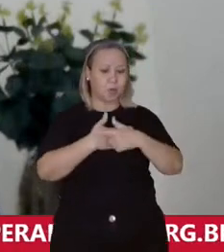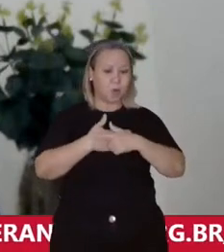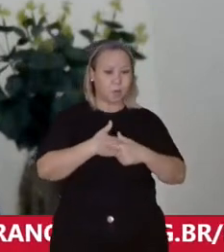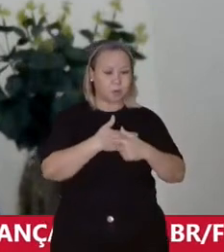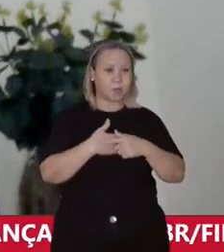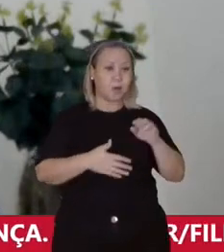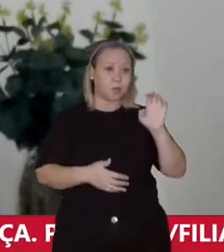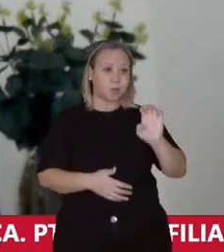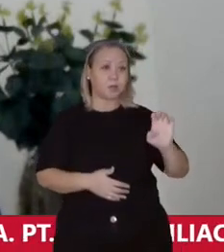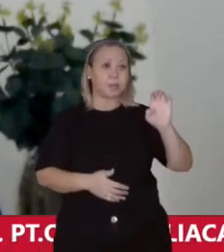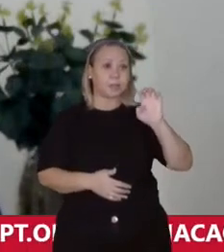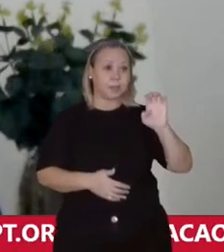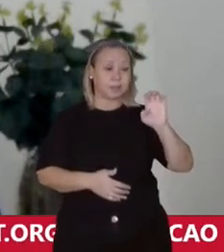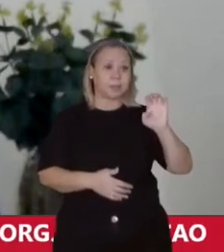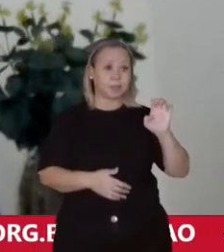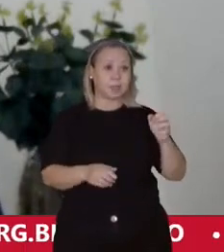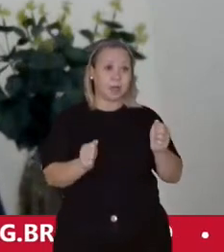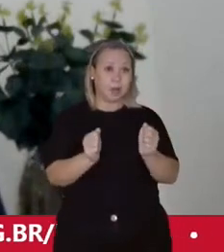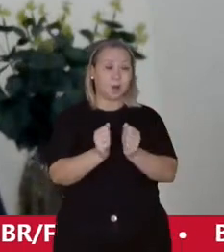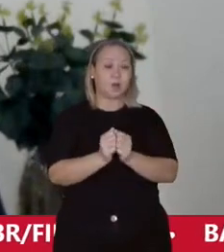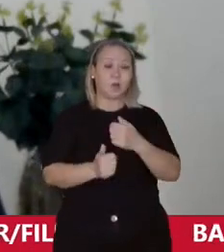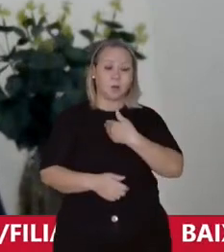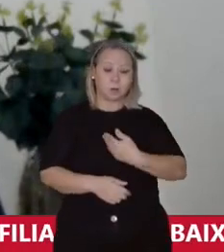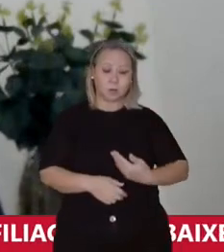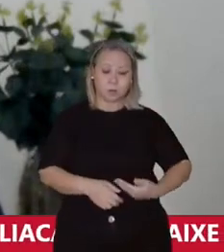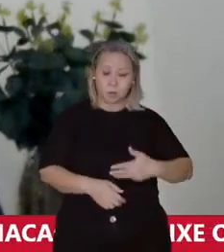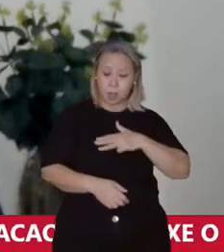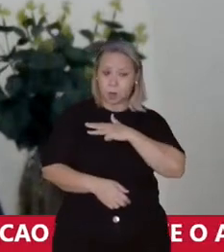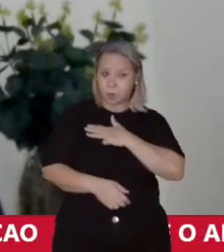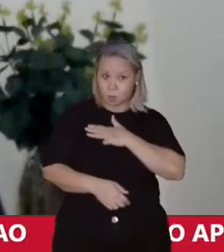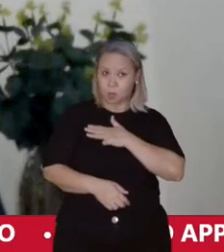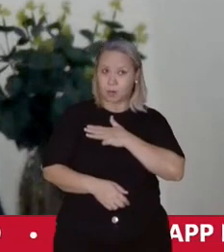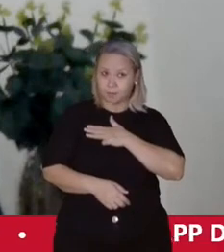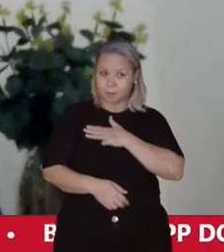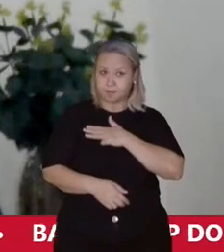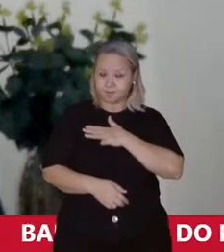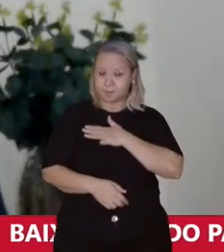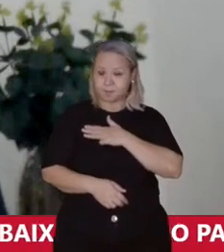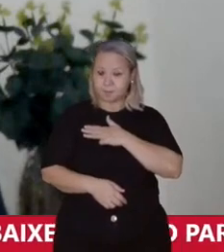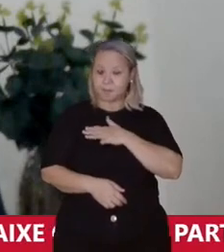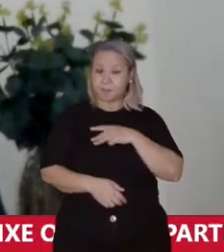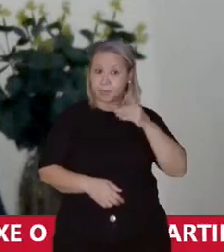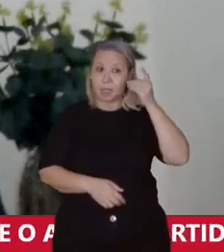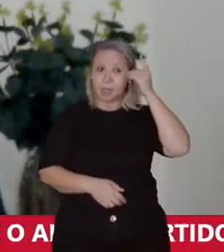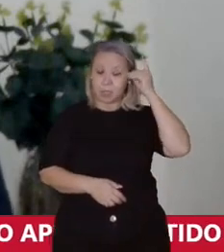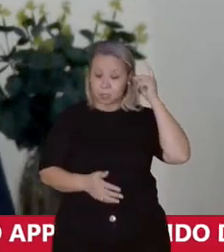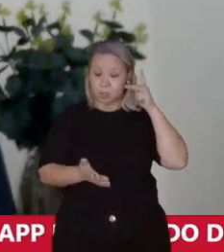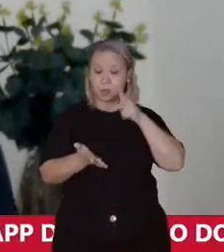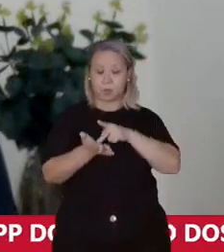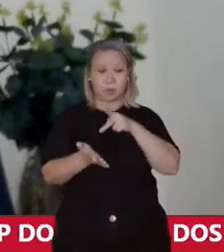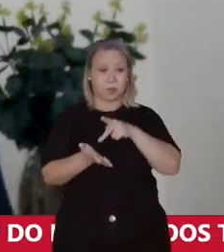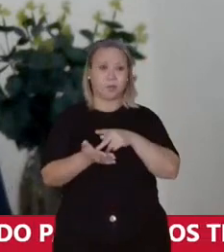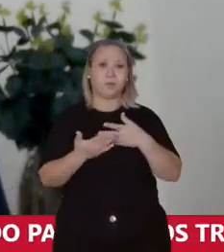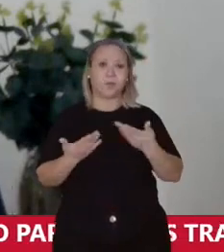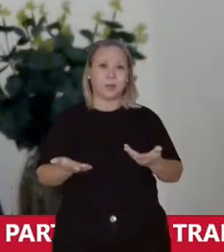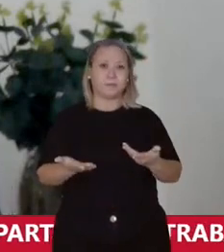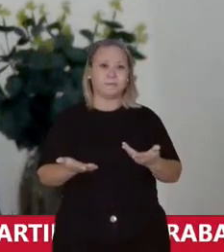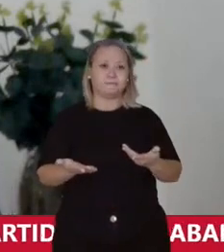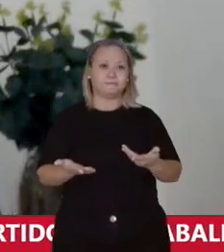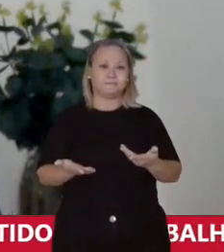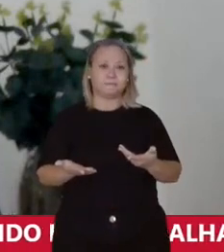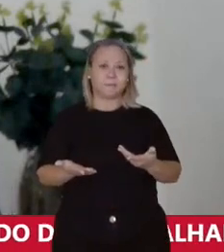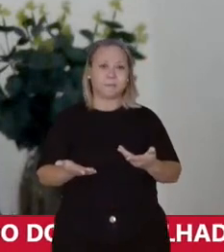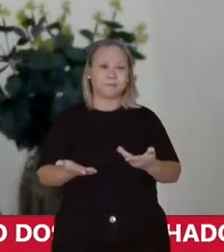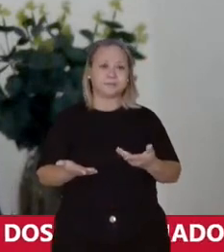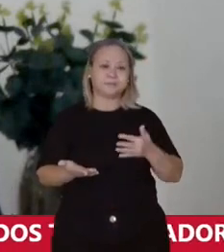Estado, e com os governos Lula e Dilma, que de fato eu até fui o relator do